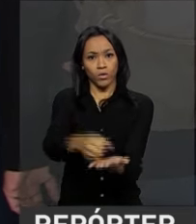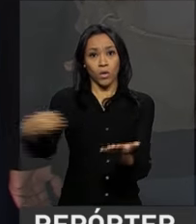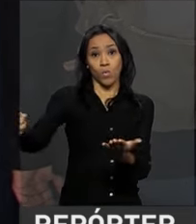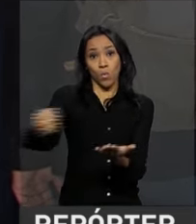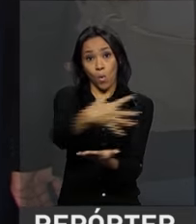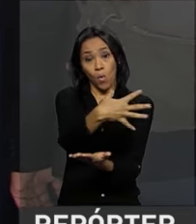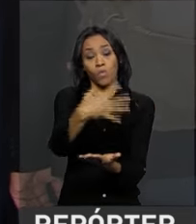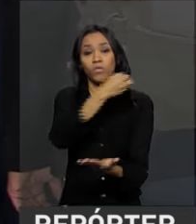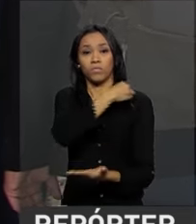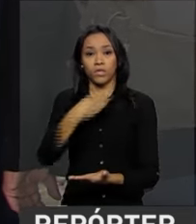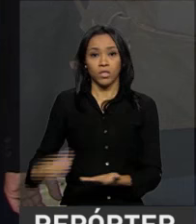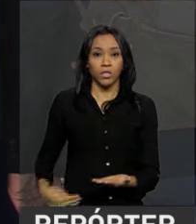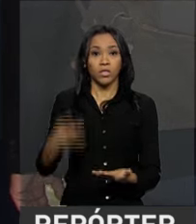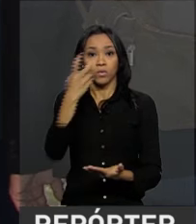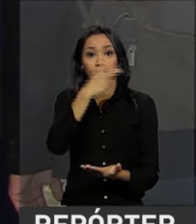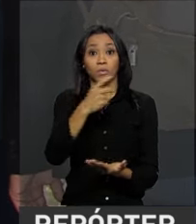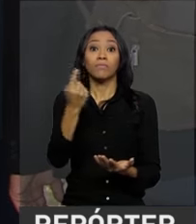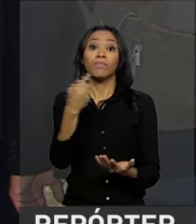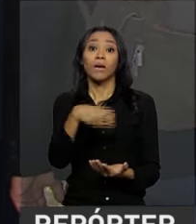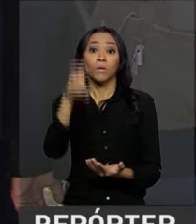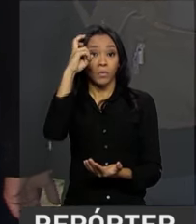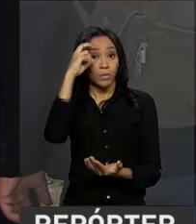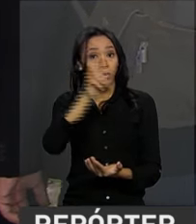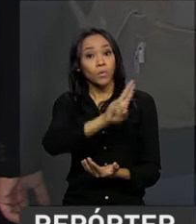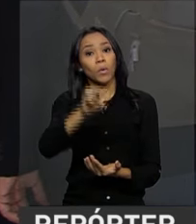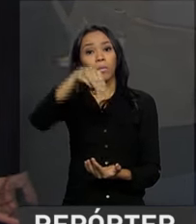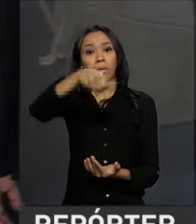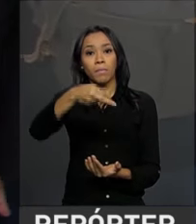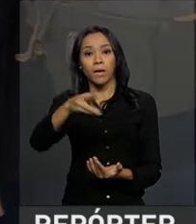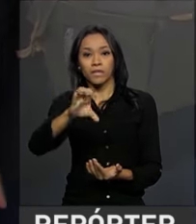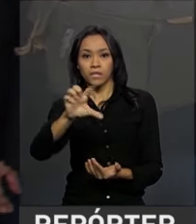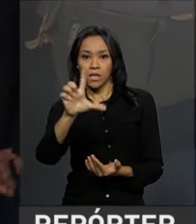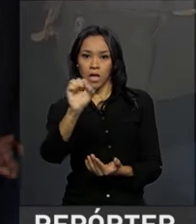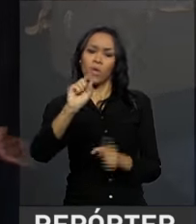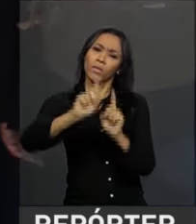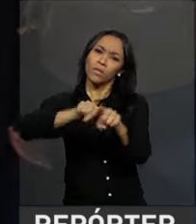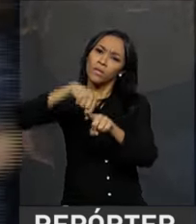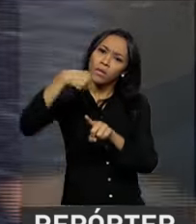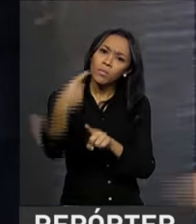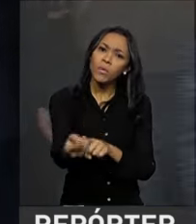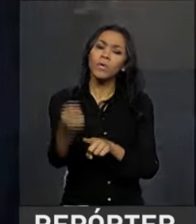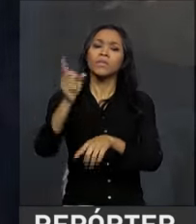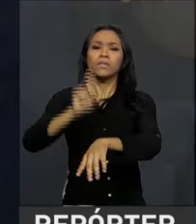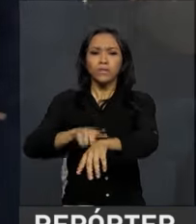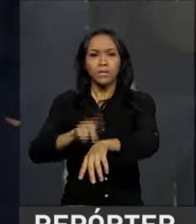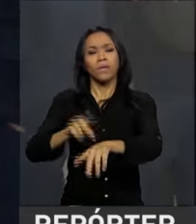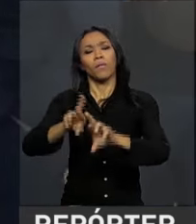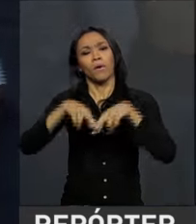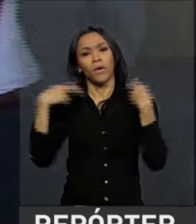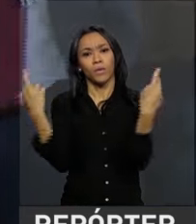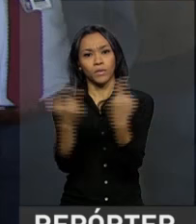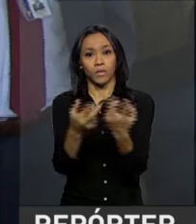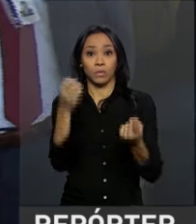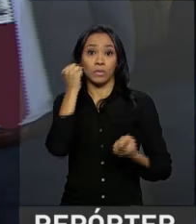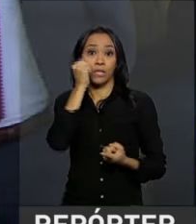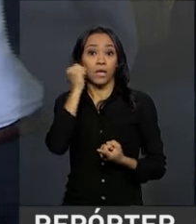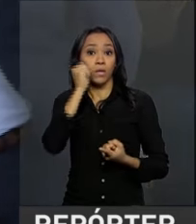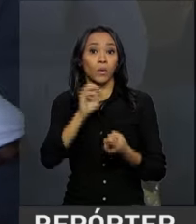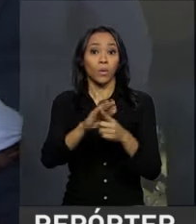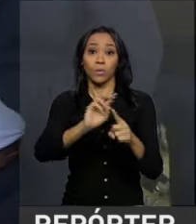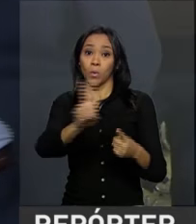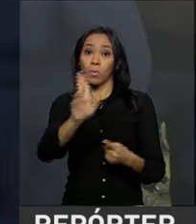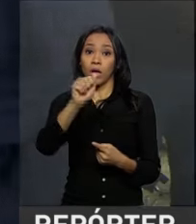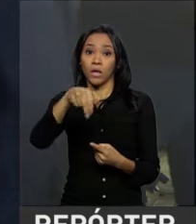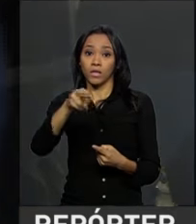da Cultura, Marcelo Caleiro. E às 17 horas, o presidente vai receber senadores da República. São eles Antônio